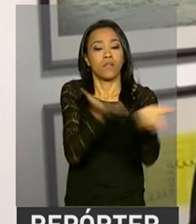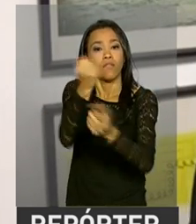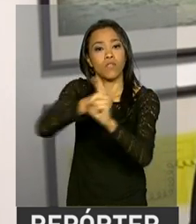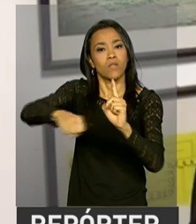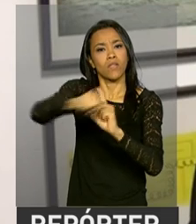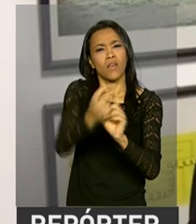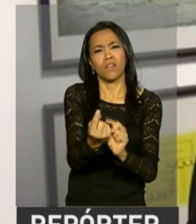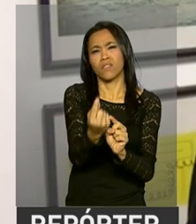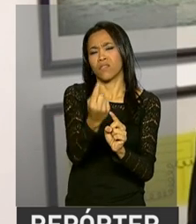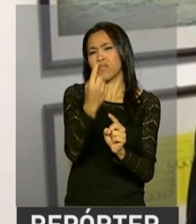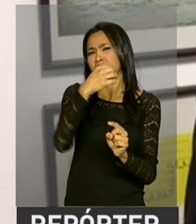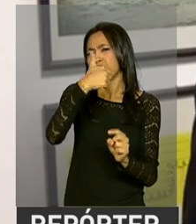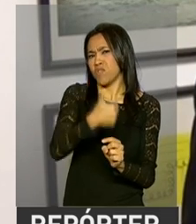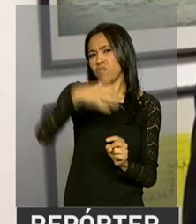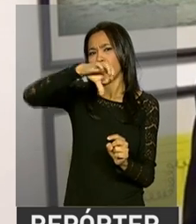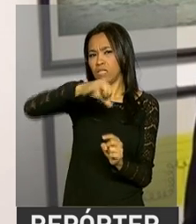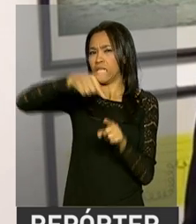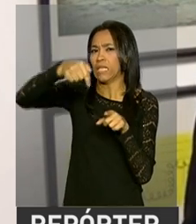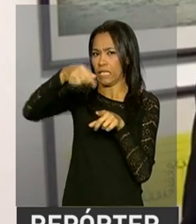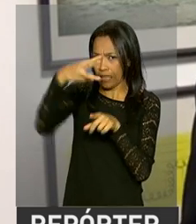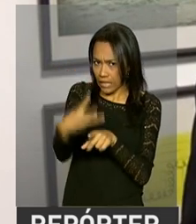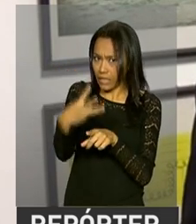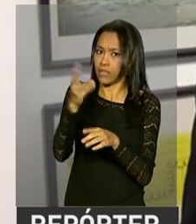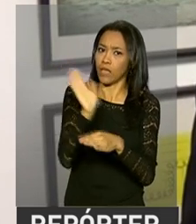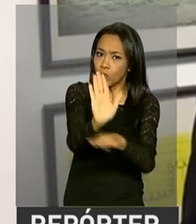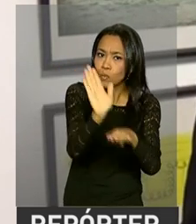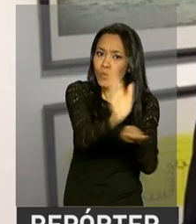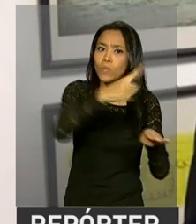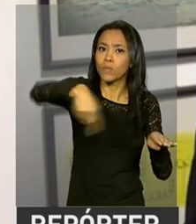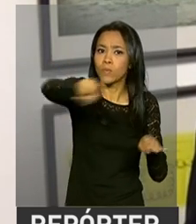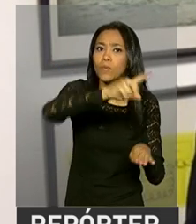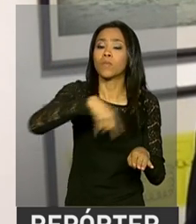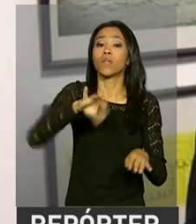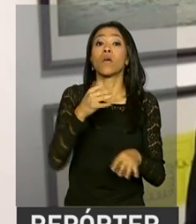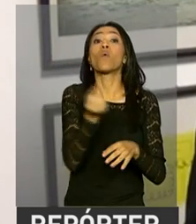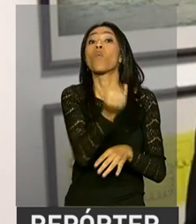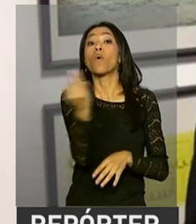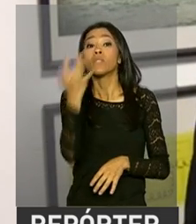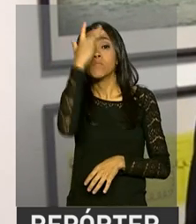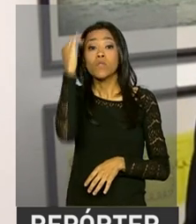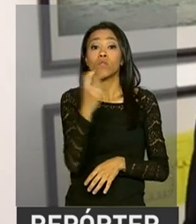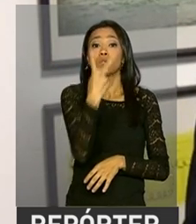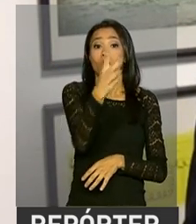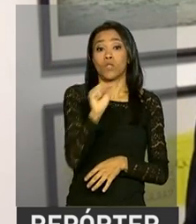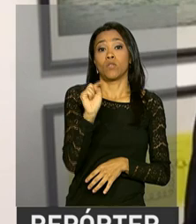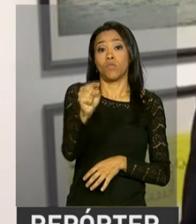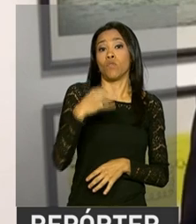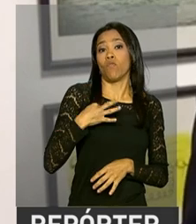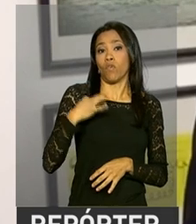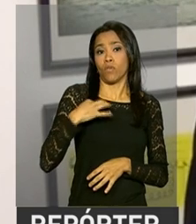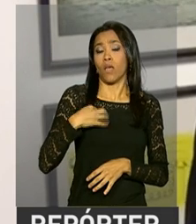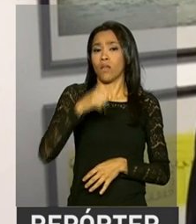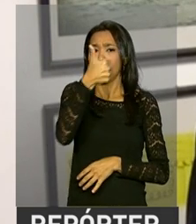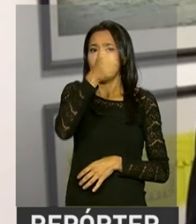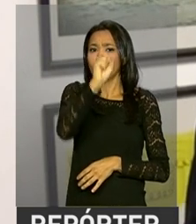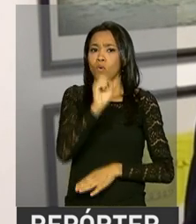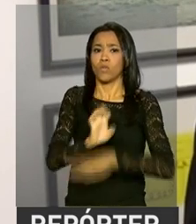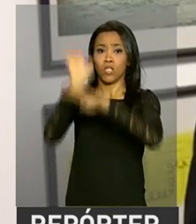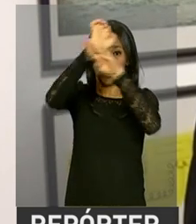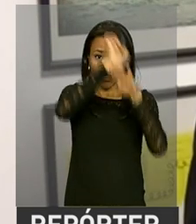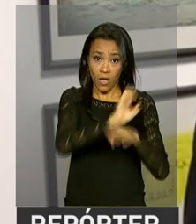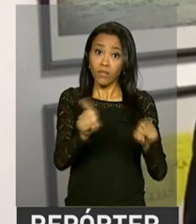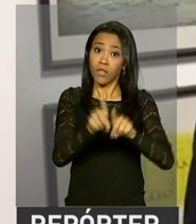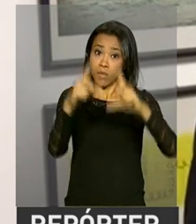desde 1973. Um serviço feito por cerca de 2 mil voluntários em 18 estados e no Distrito Federal.